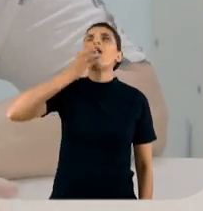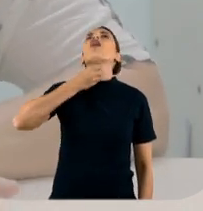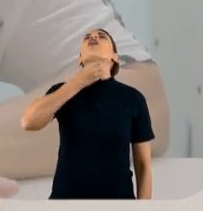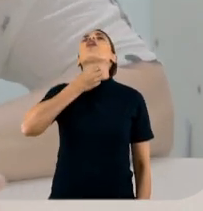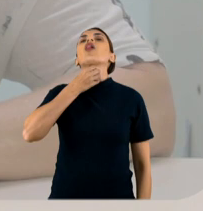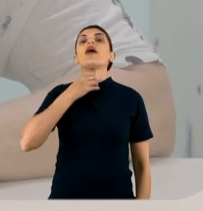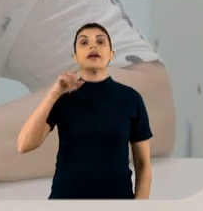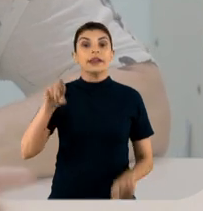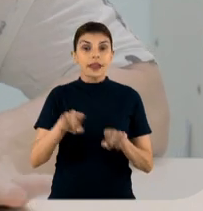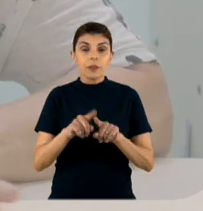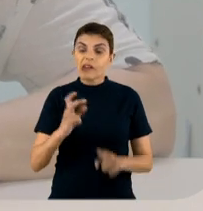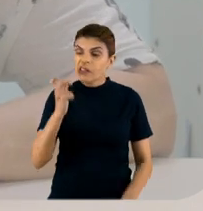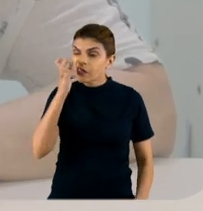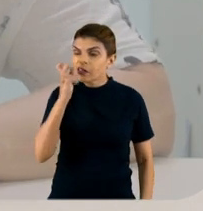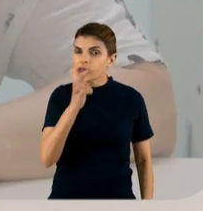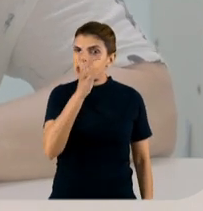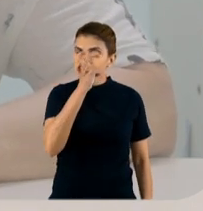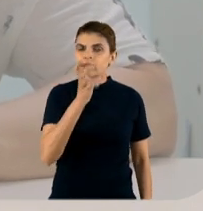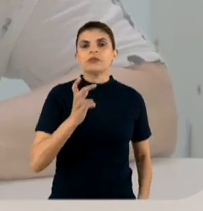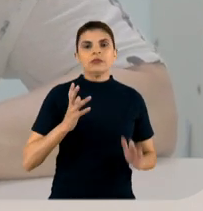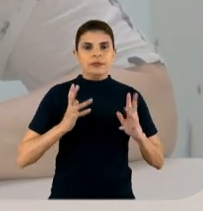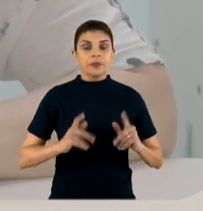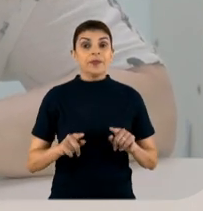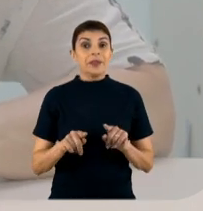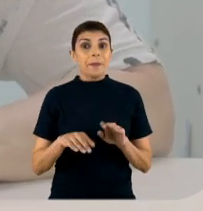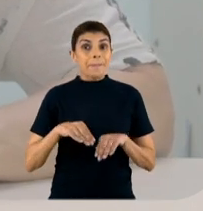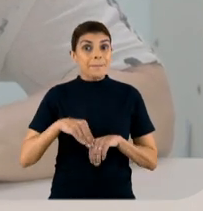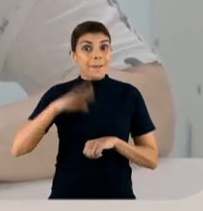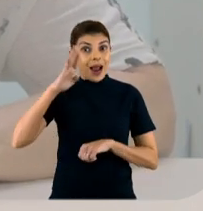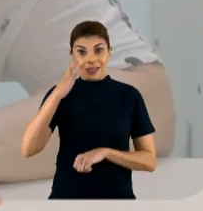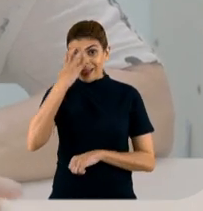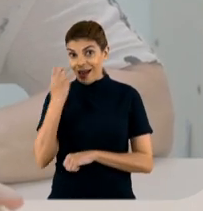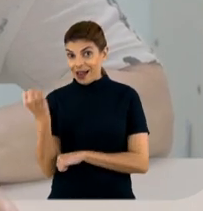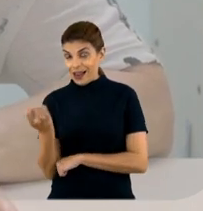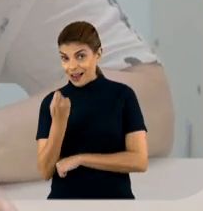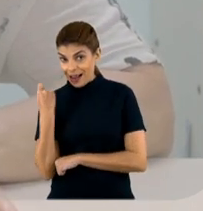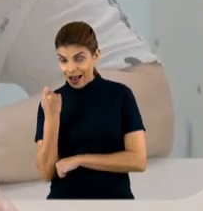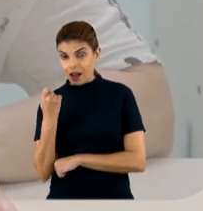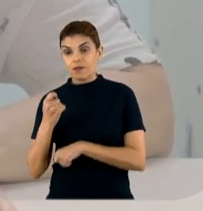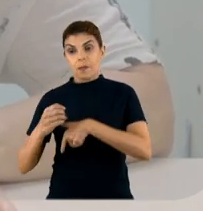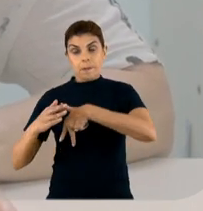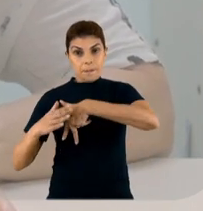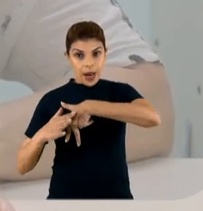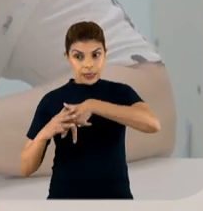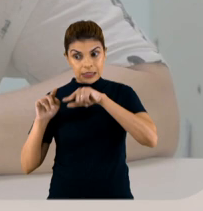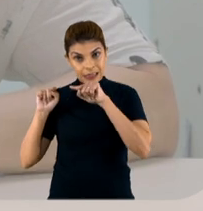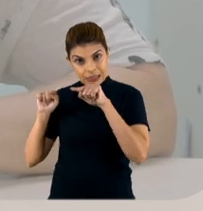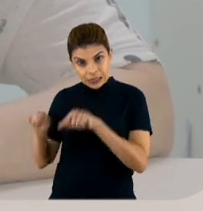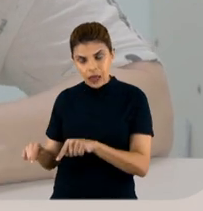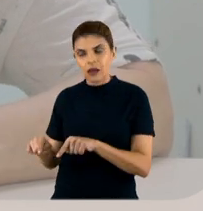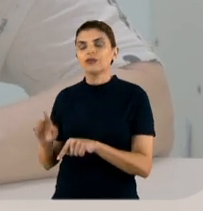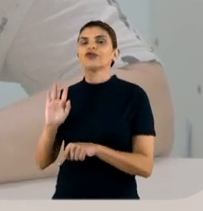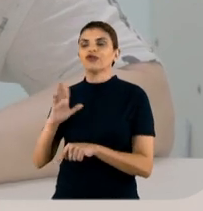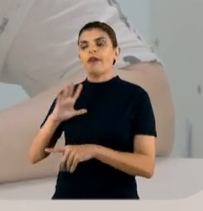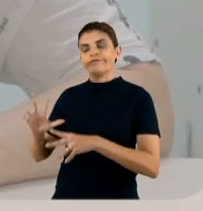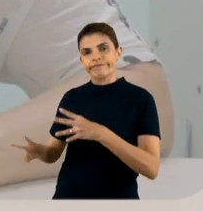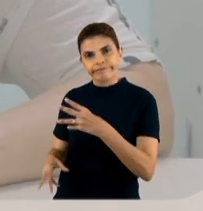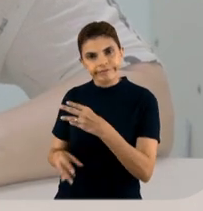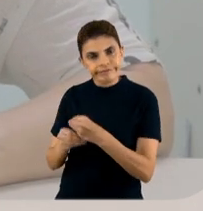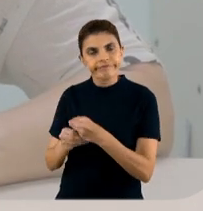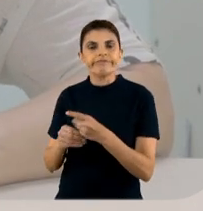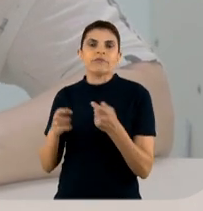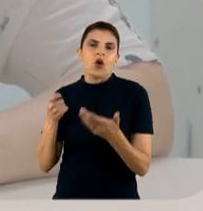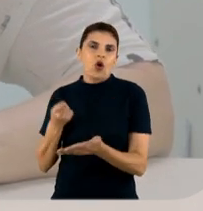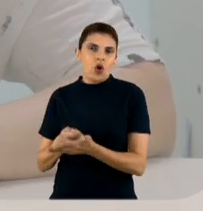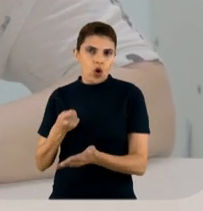gargarejo é isso não tem nada além disso isso no caso mais grave eh esse manejo já inclui uma